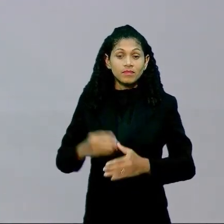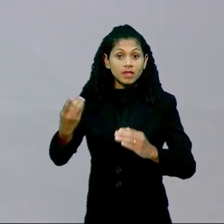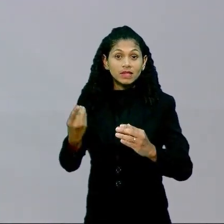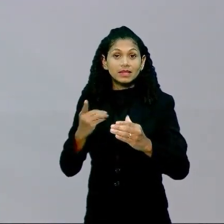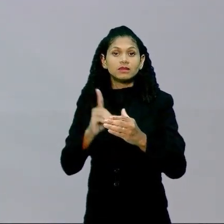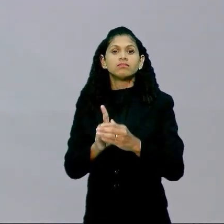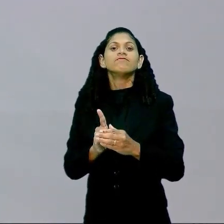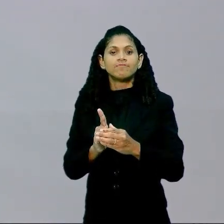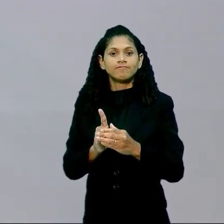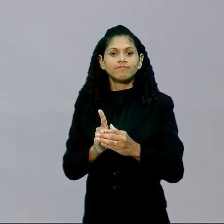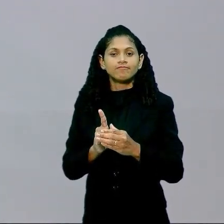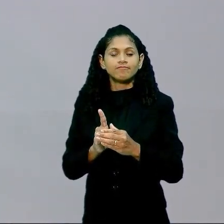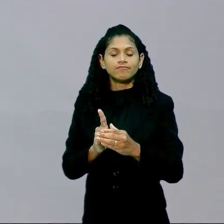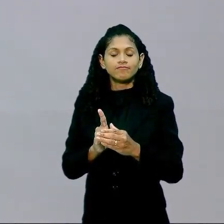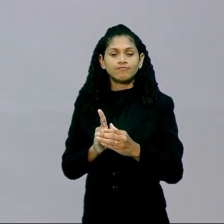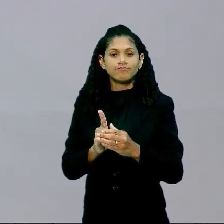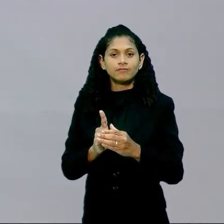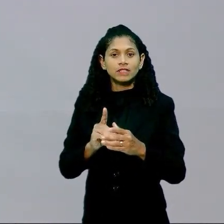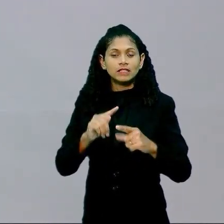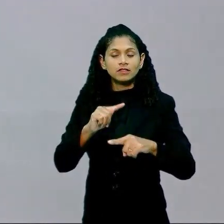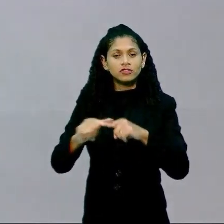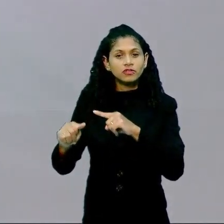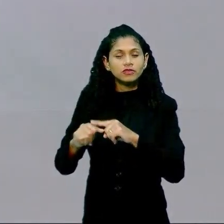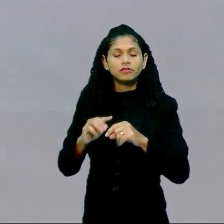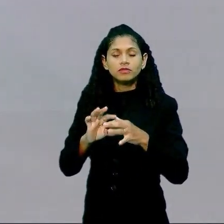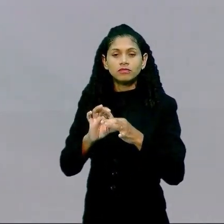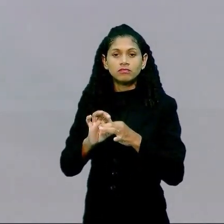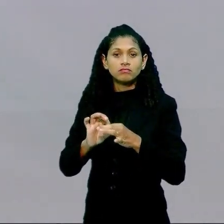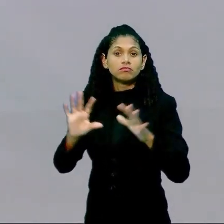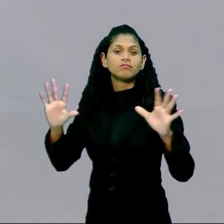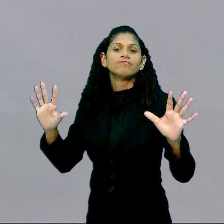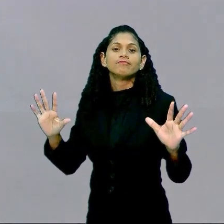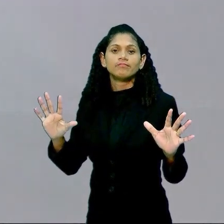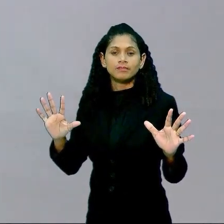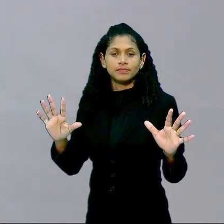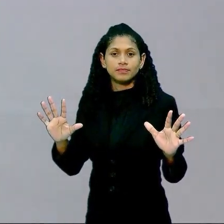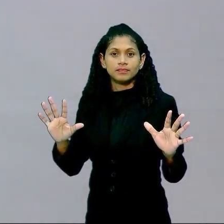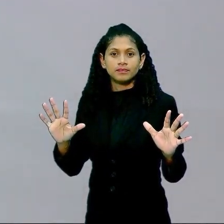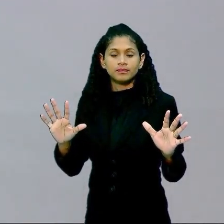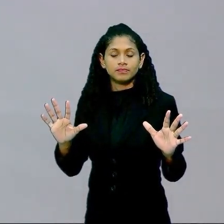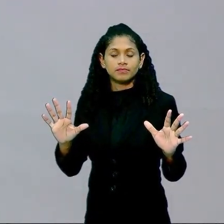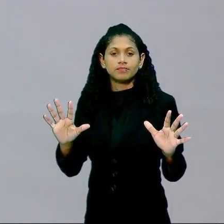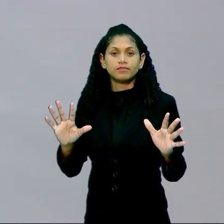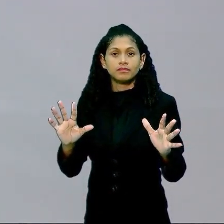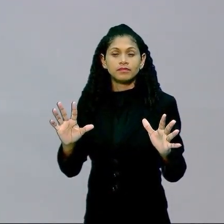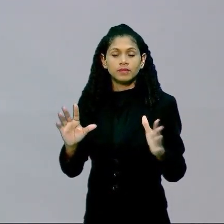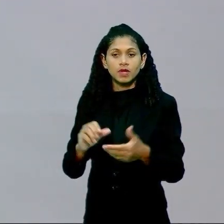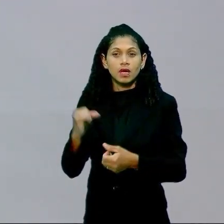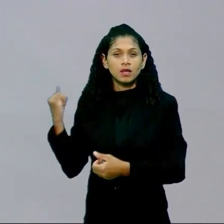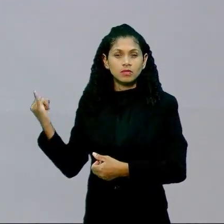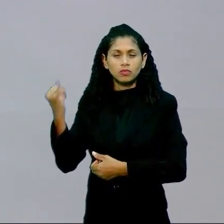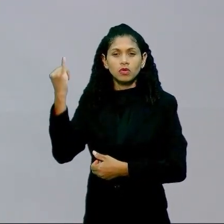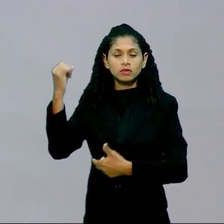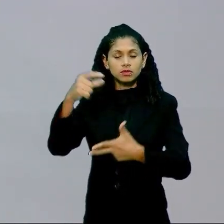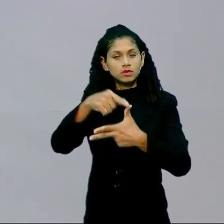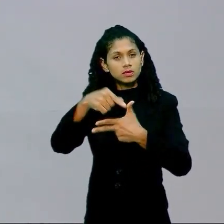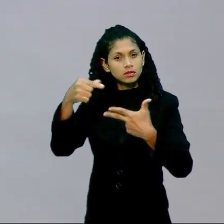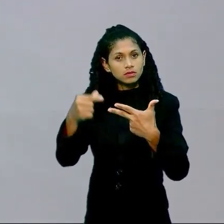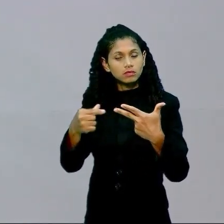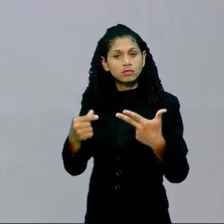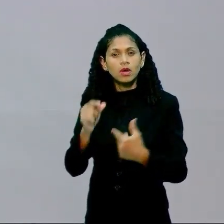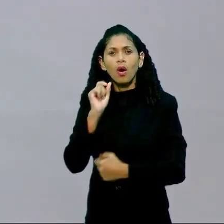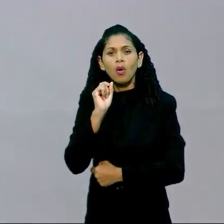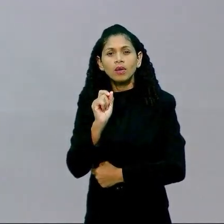Inclusão e diversidade. A gente falou de ludicidade, mas o mantra do Enem é inclusão e diversidade. Em